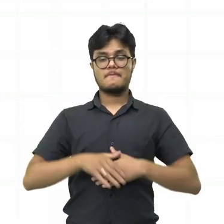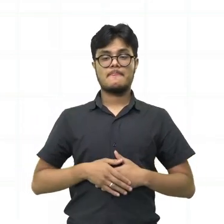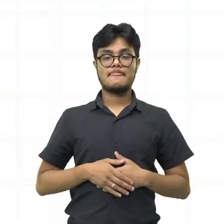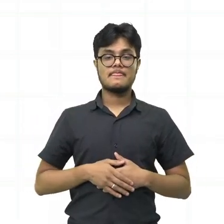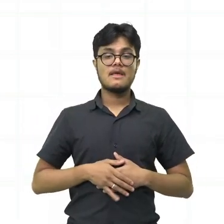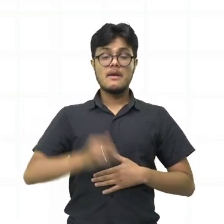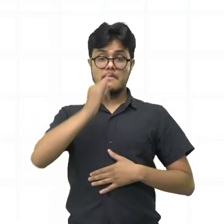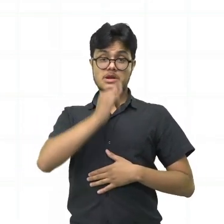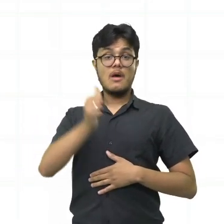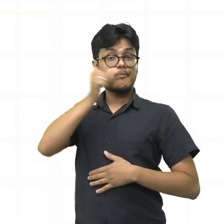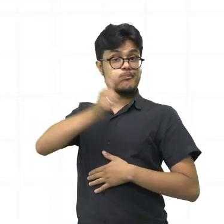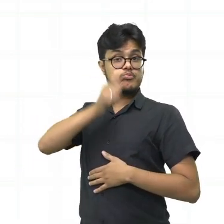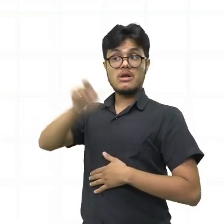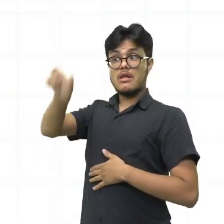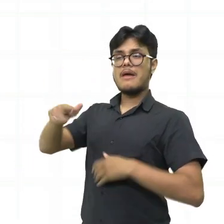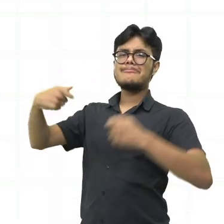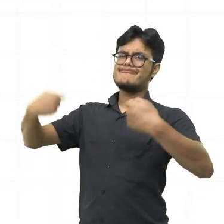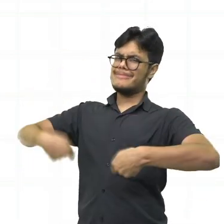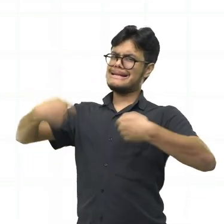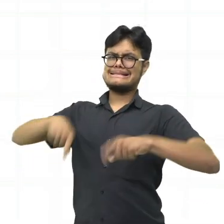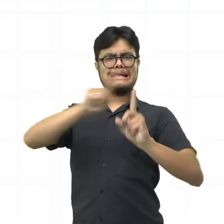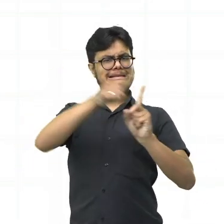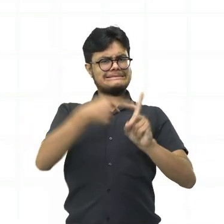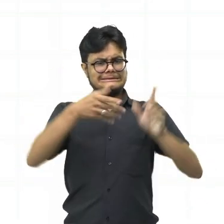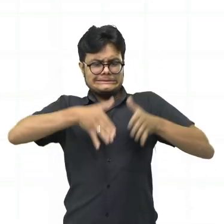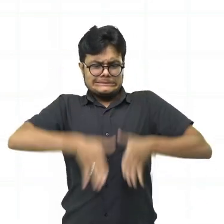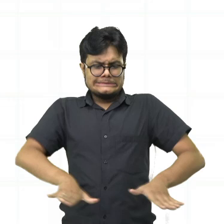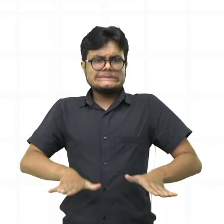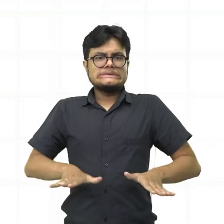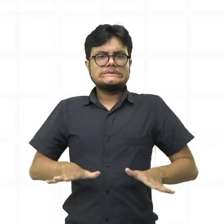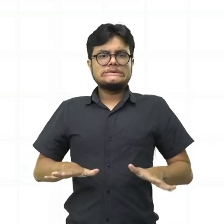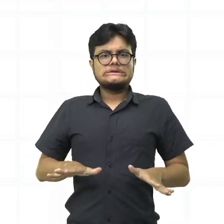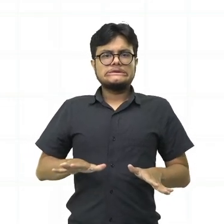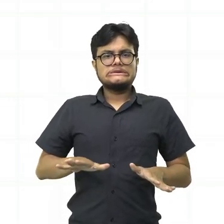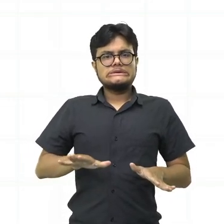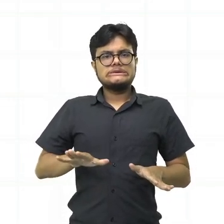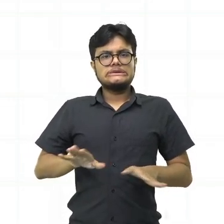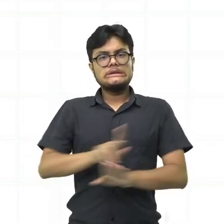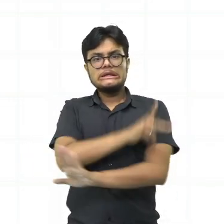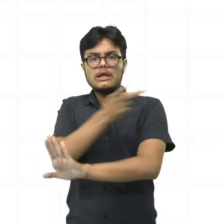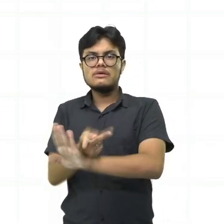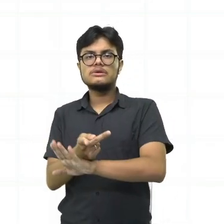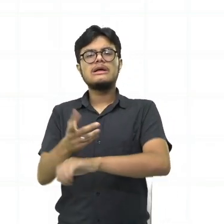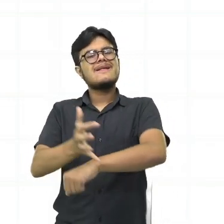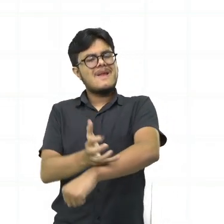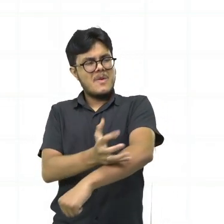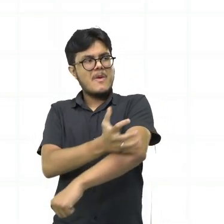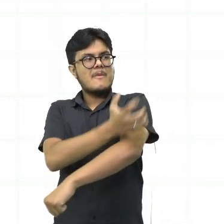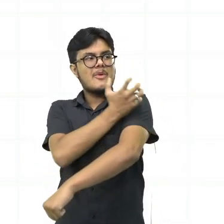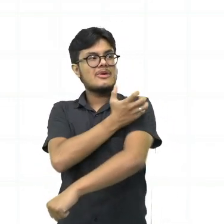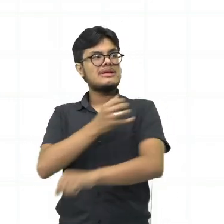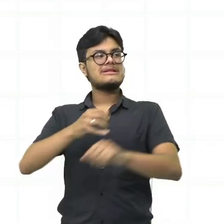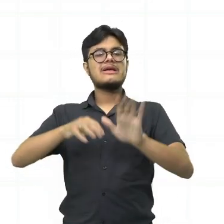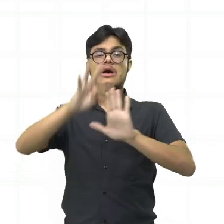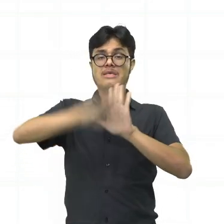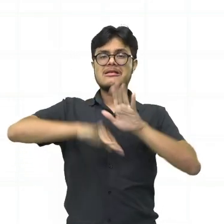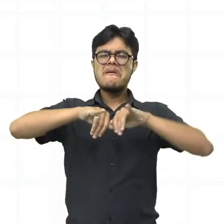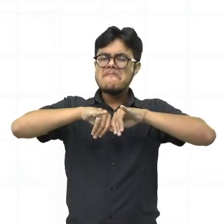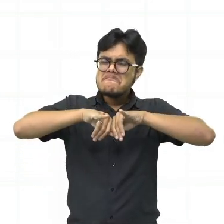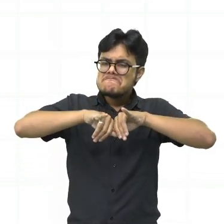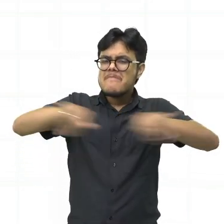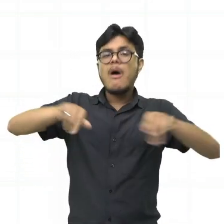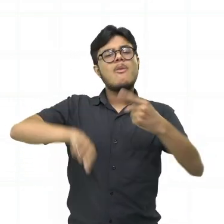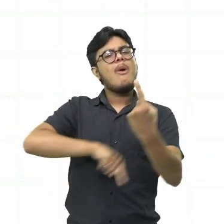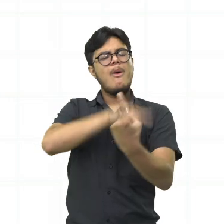que a paciente precisou de sangue no pós-parto. Então vai mexer com o emocional também. O texto publicitário ele tem